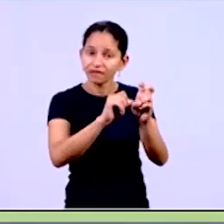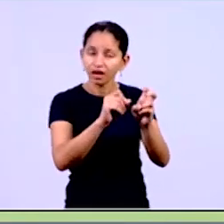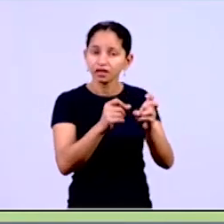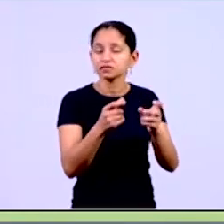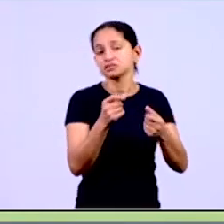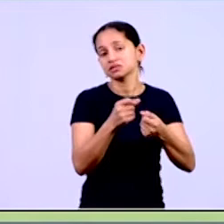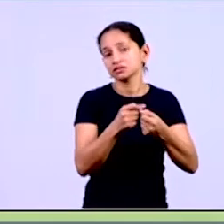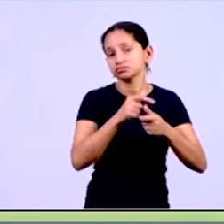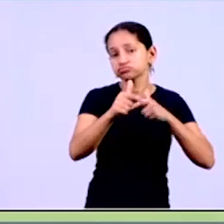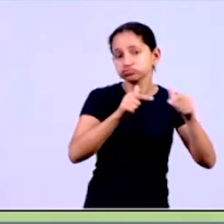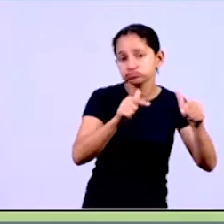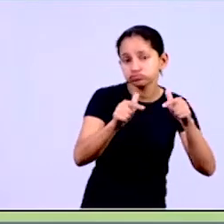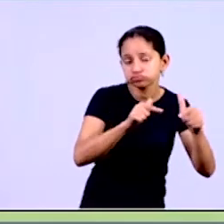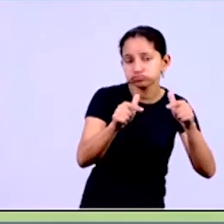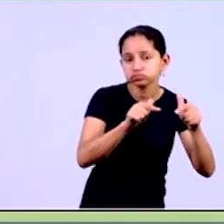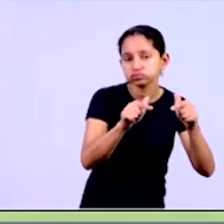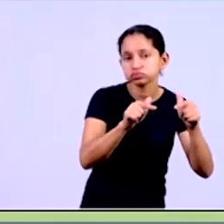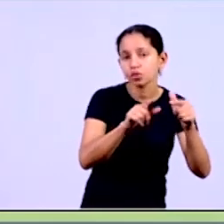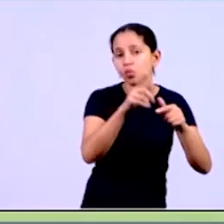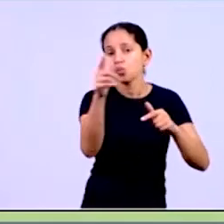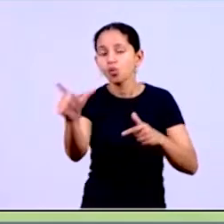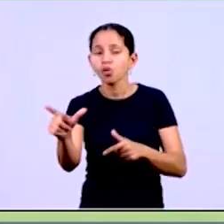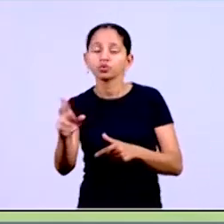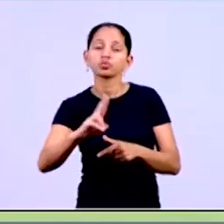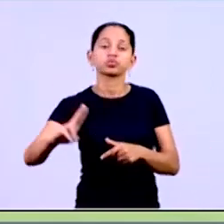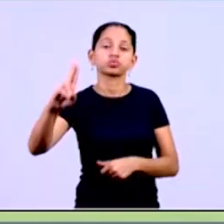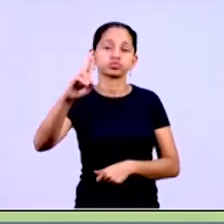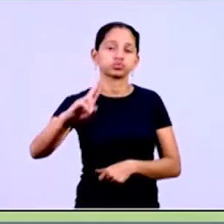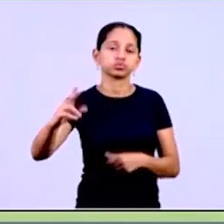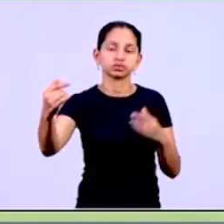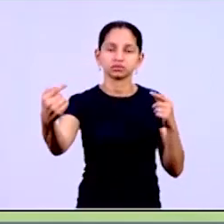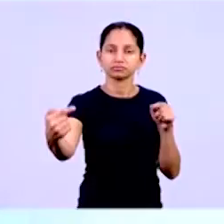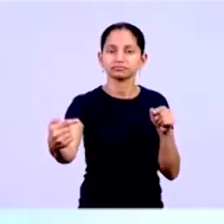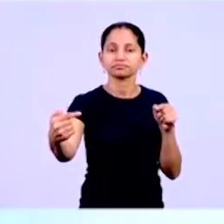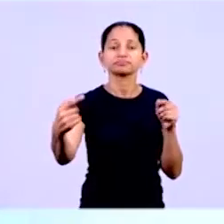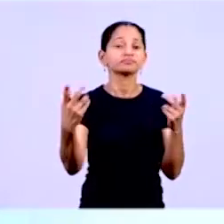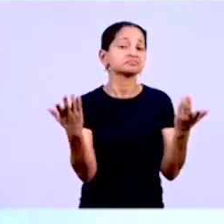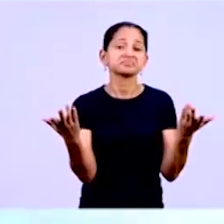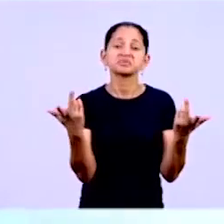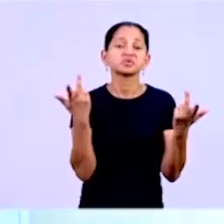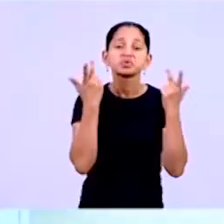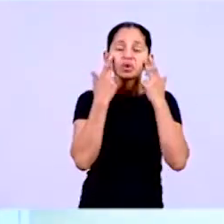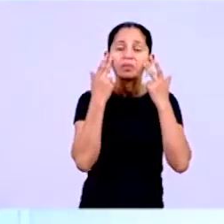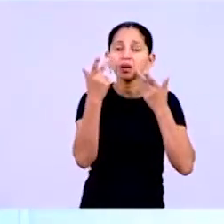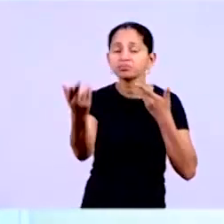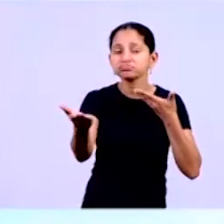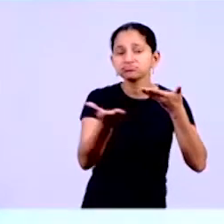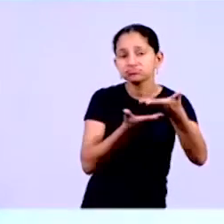Agora, quem é servidor e quem é cliente? Gente, hoje nós somos servidores e cliente ao mesmo tempo, né?